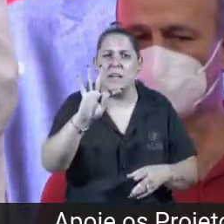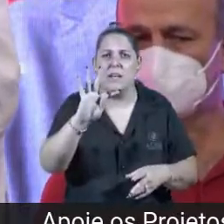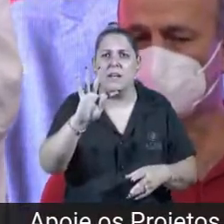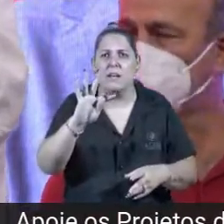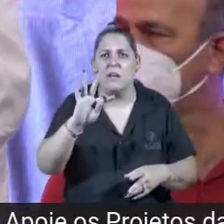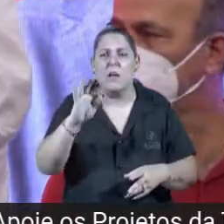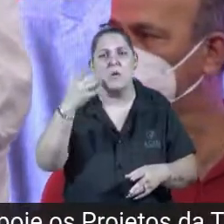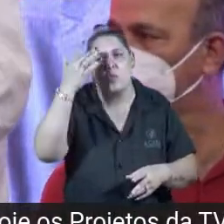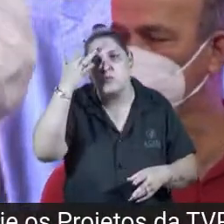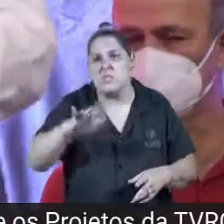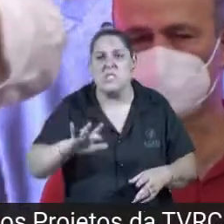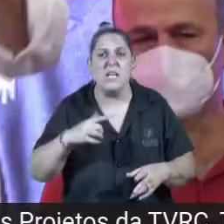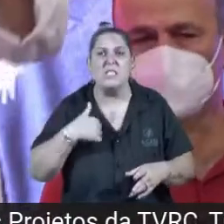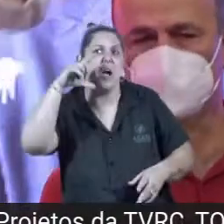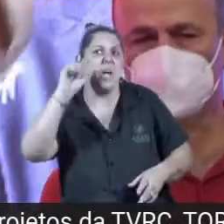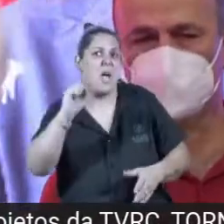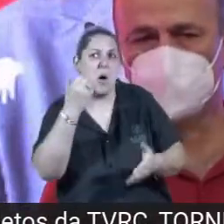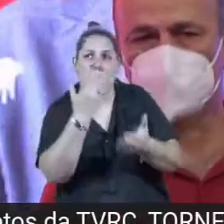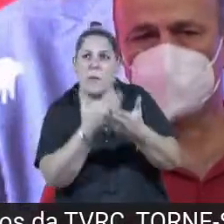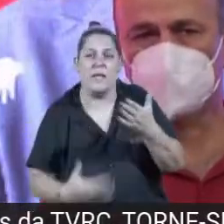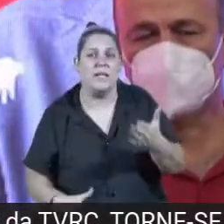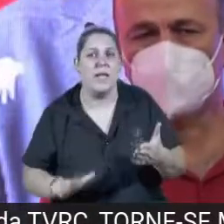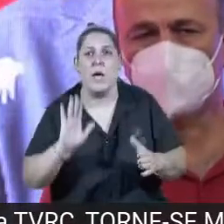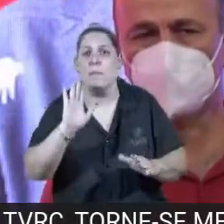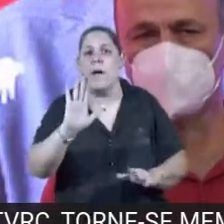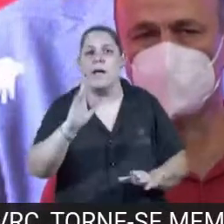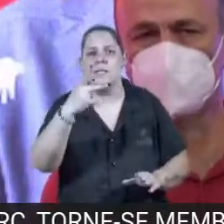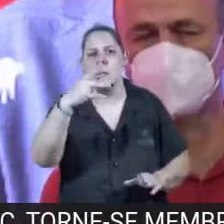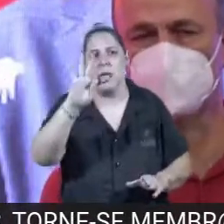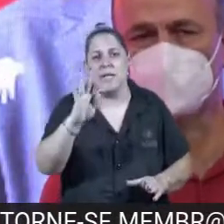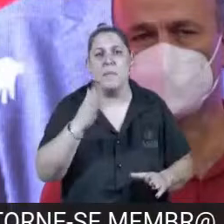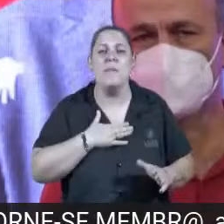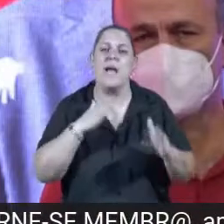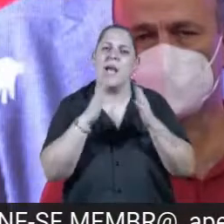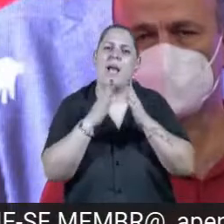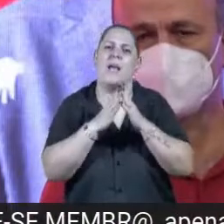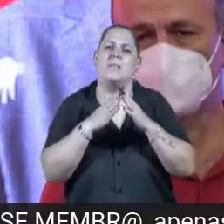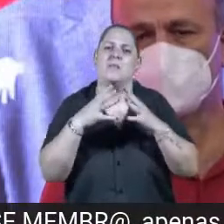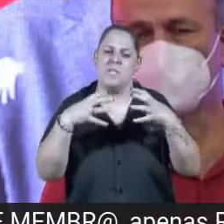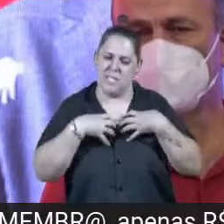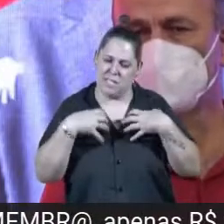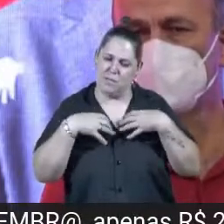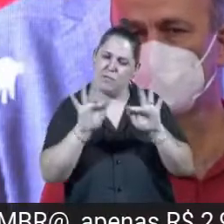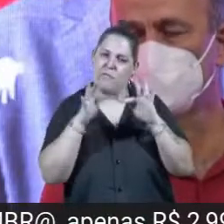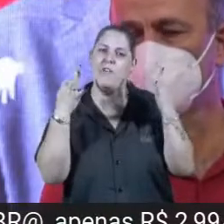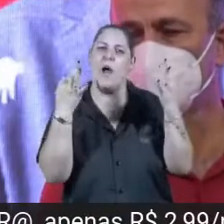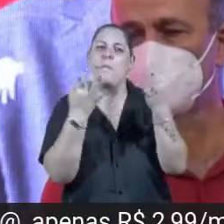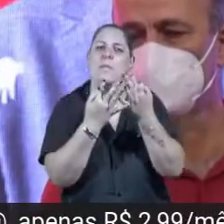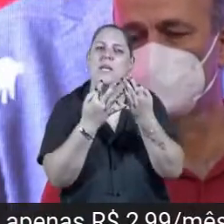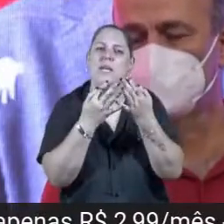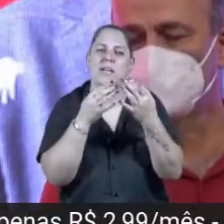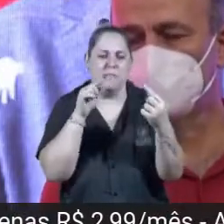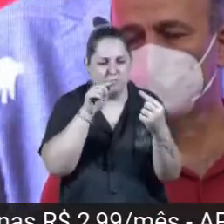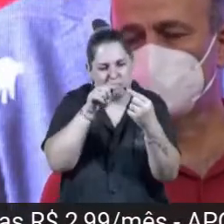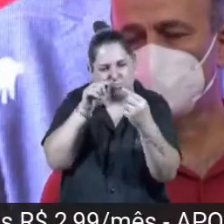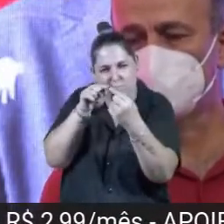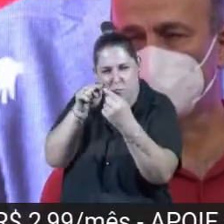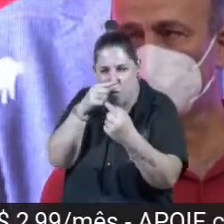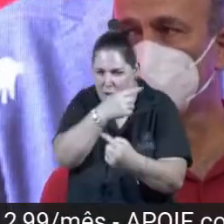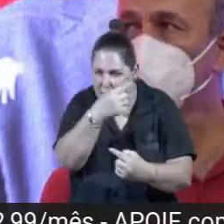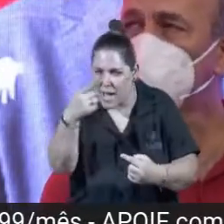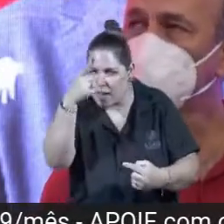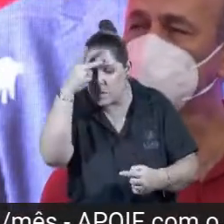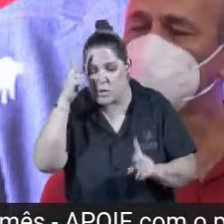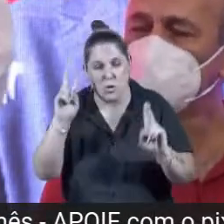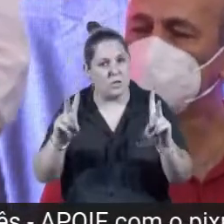casa. É aqui que eu me sinto dentro da minha família, é aqui que eu me identifico com cada um de vocês pelos